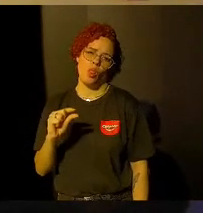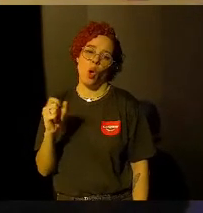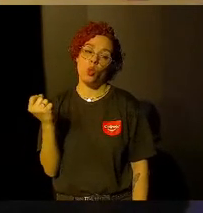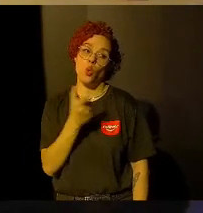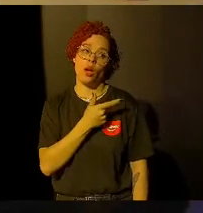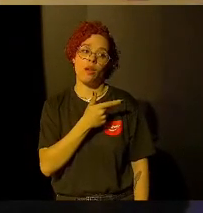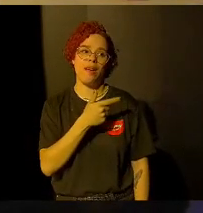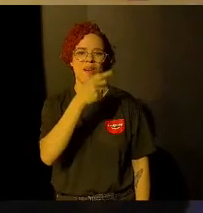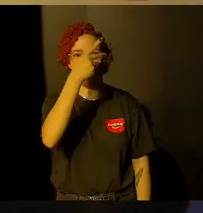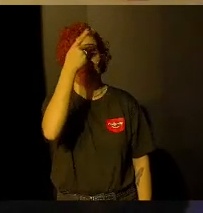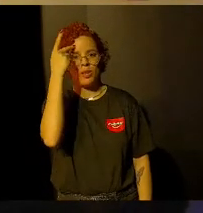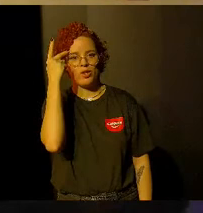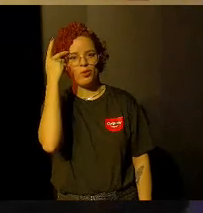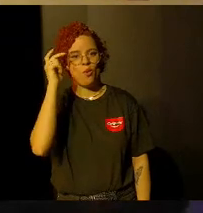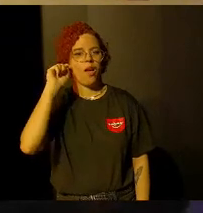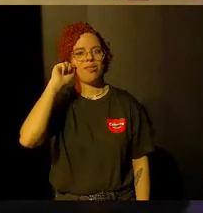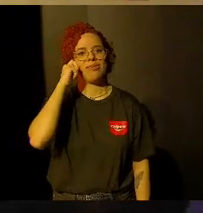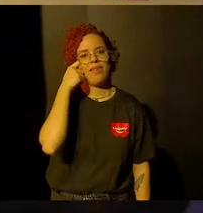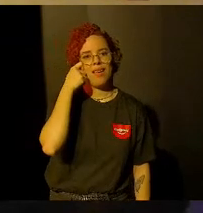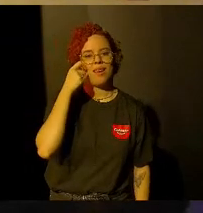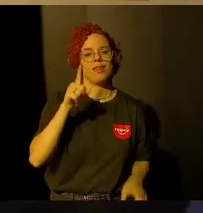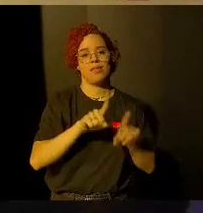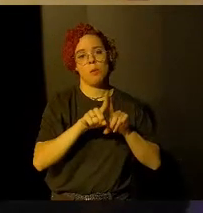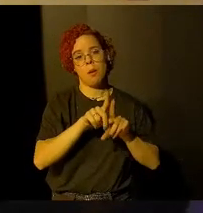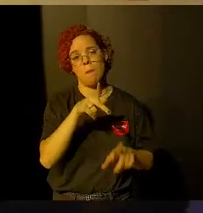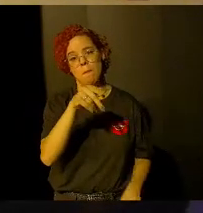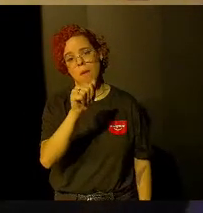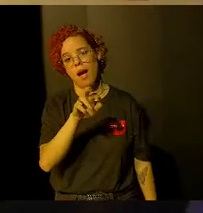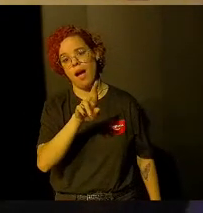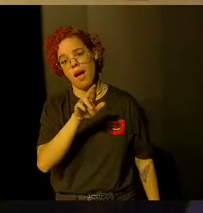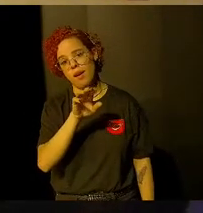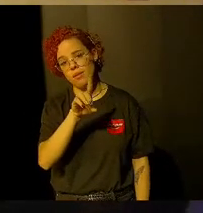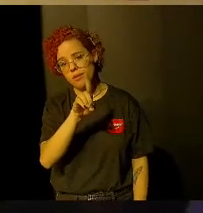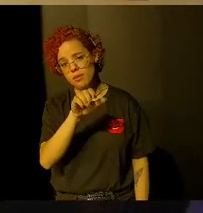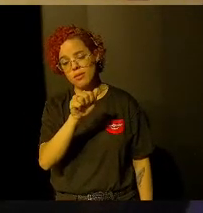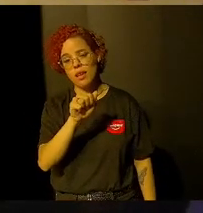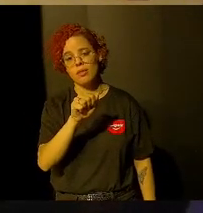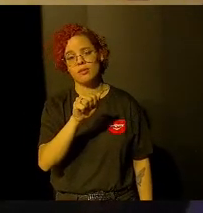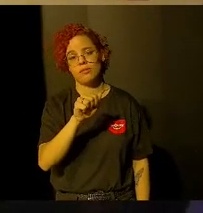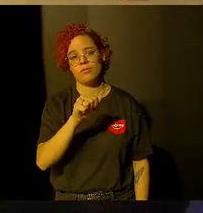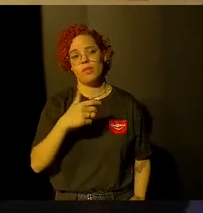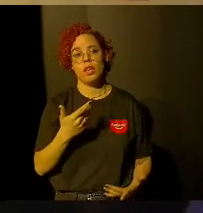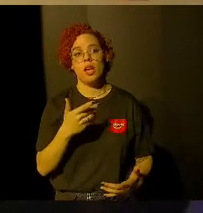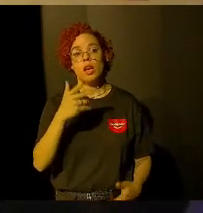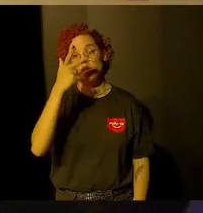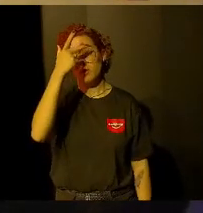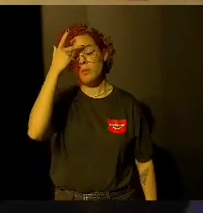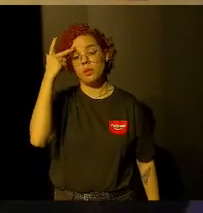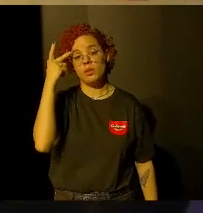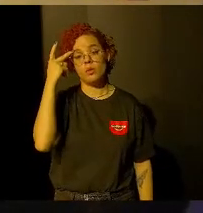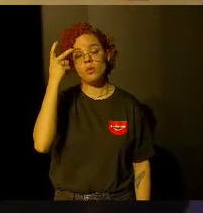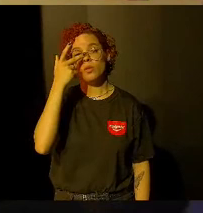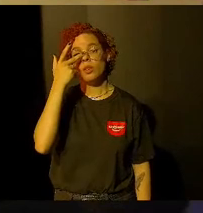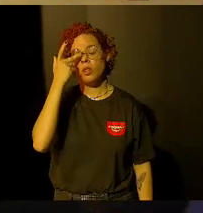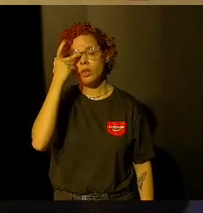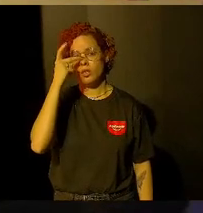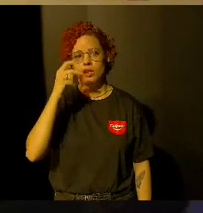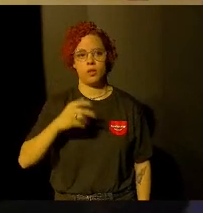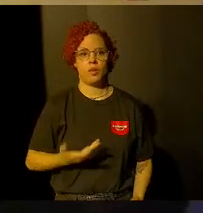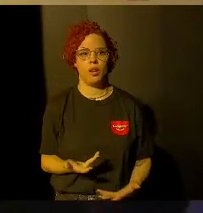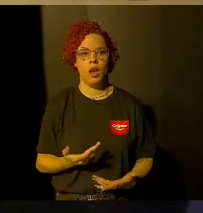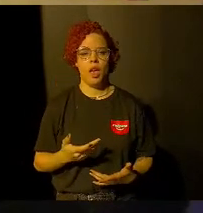E aí as pessoas pardas estão menos desempregadas do que as pessoas pretas que são as mais desempregadas